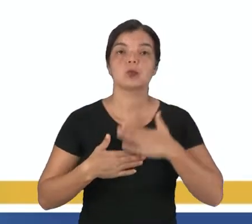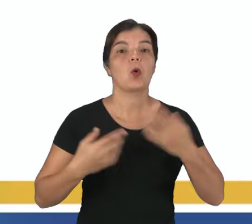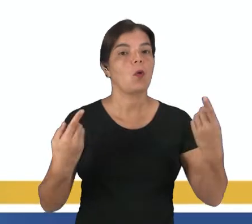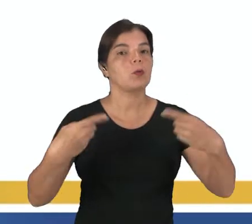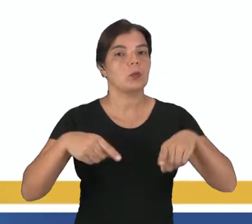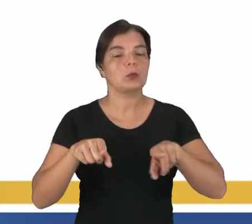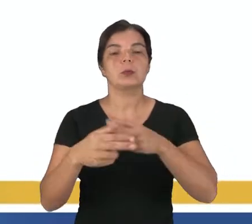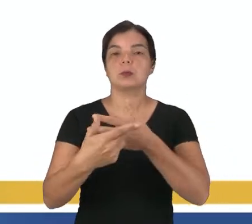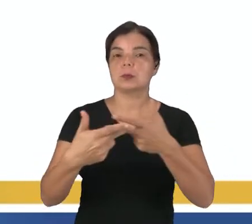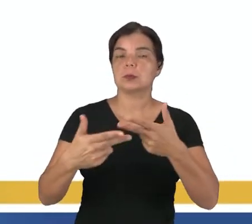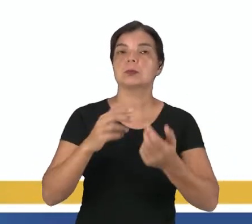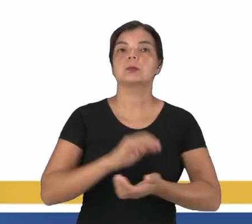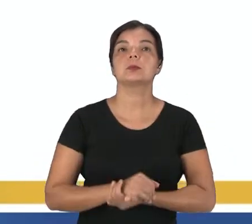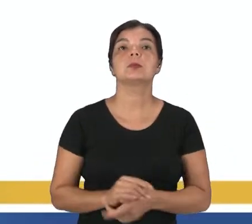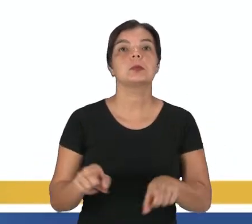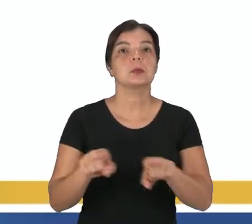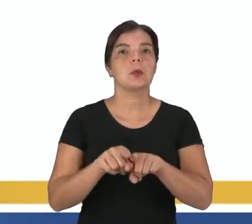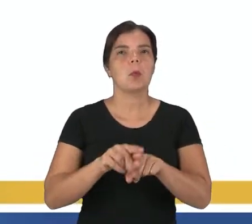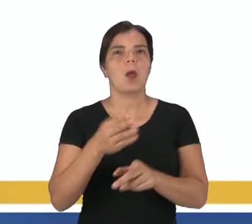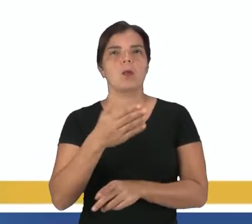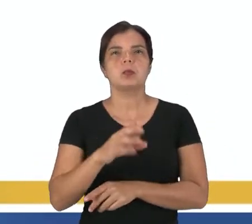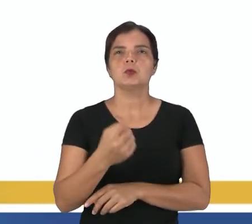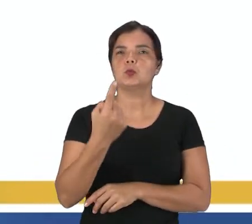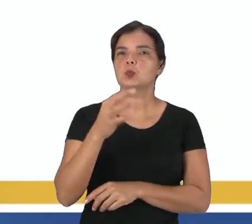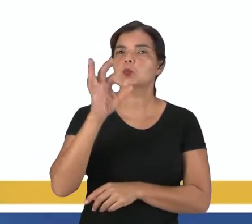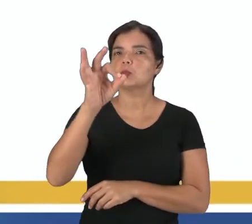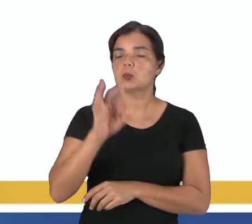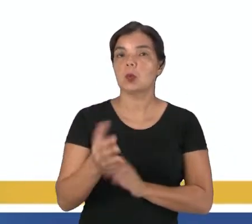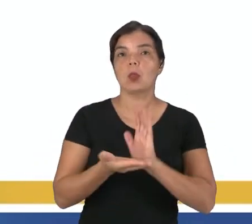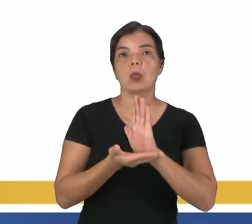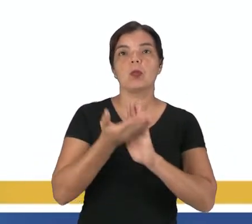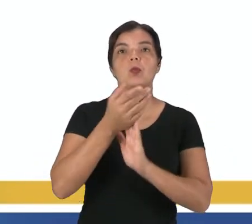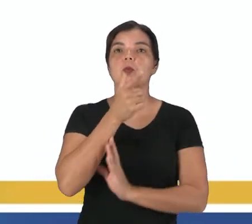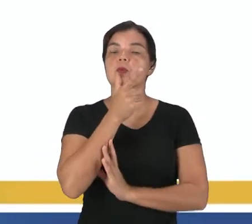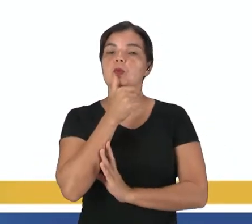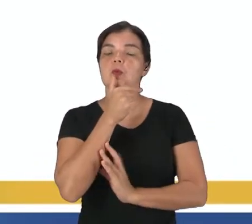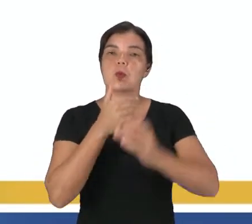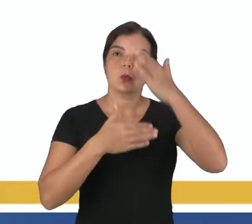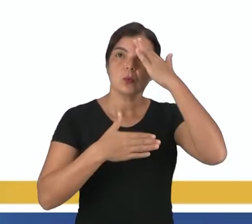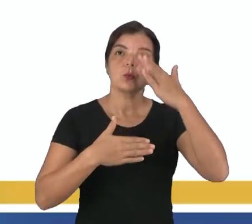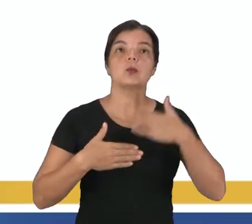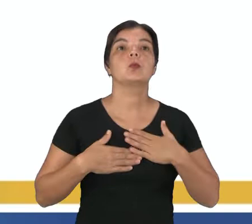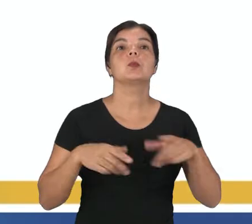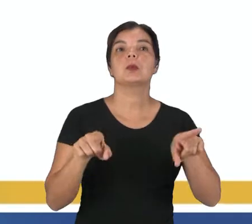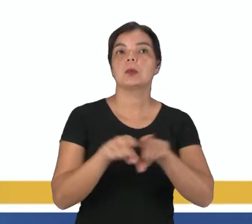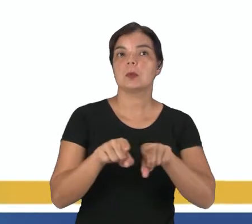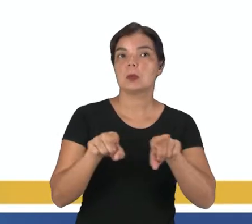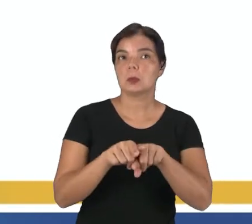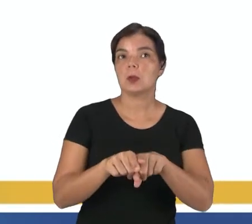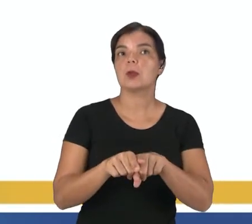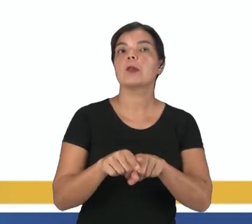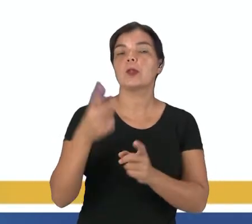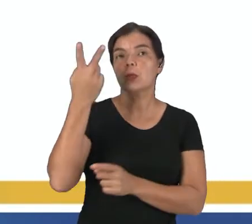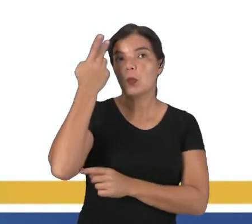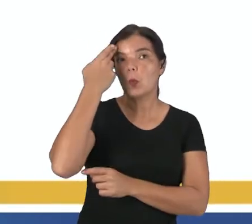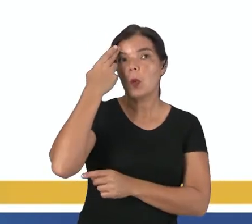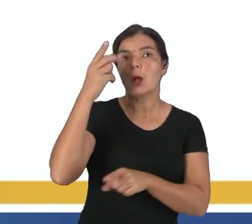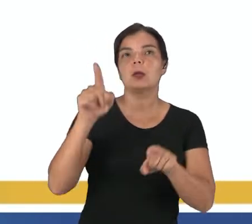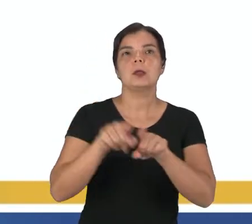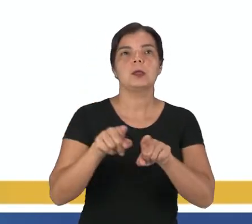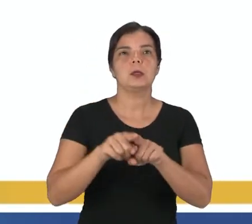contra isso. Eles correspondem a em torno de 1% do volume do sangue do nosso corpo. E em